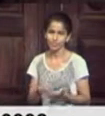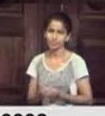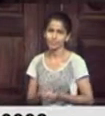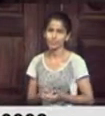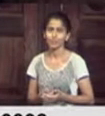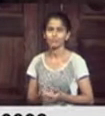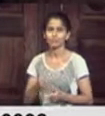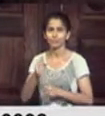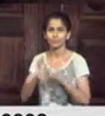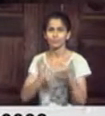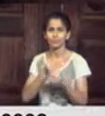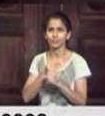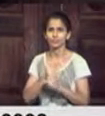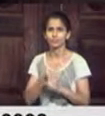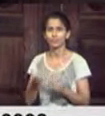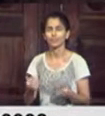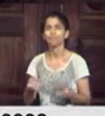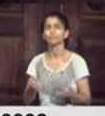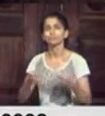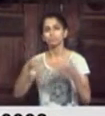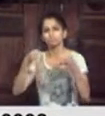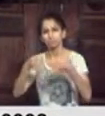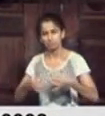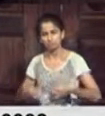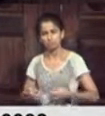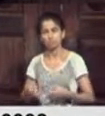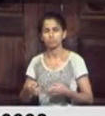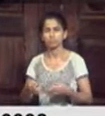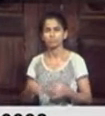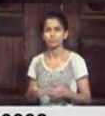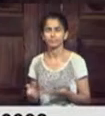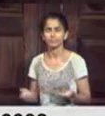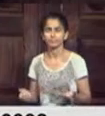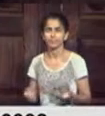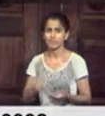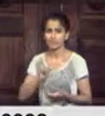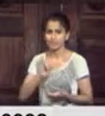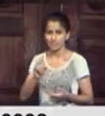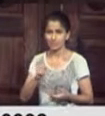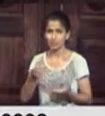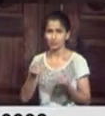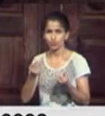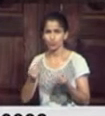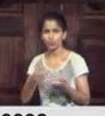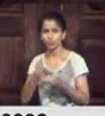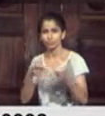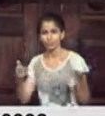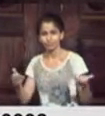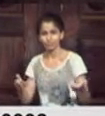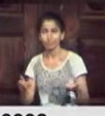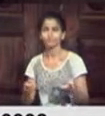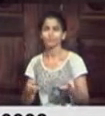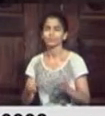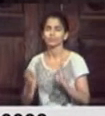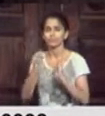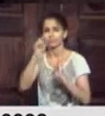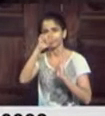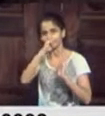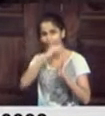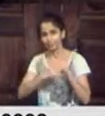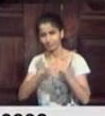longo prazo. Mas nós temos um curtíssimo prazo que esse Estado, principalmente por atuação e falta do dever